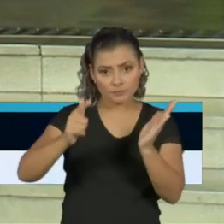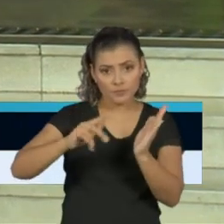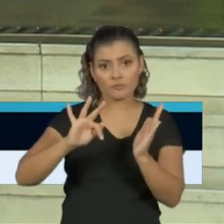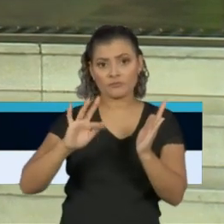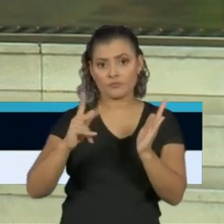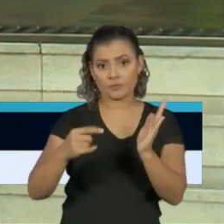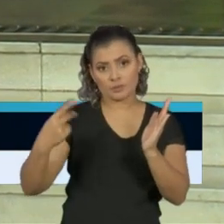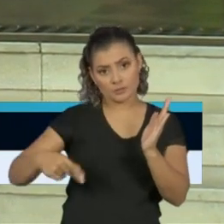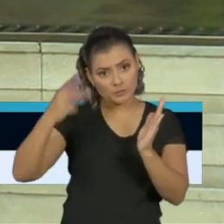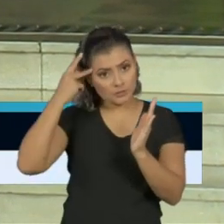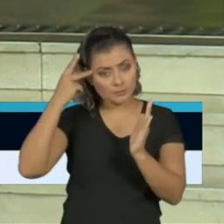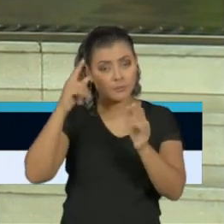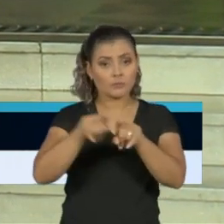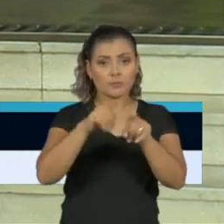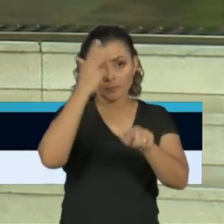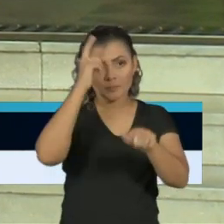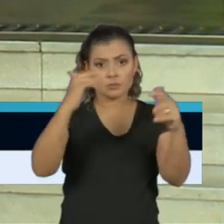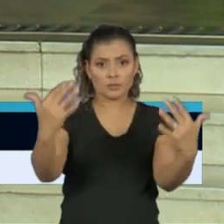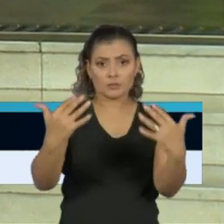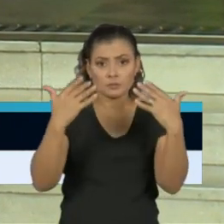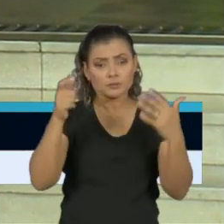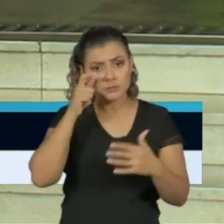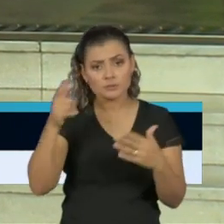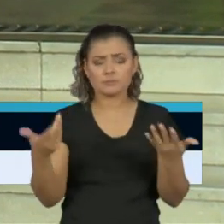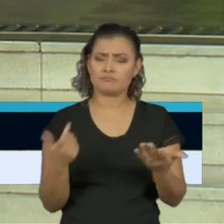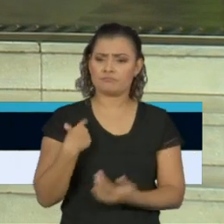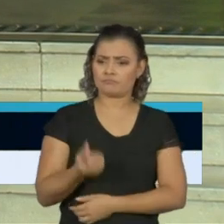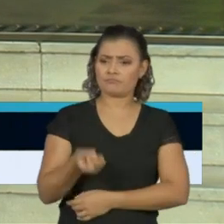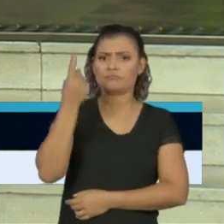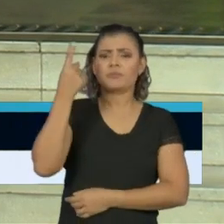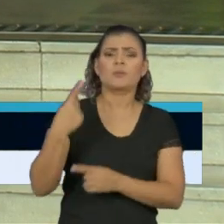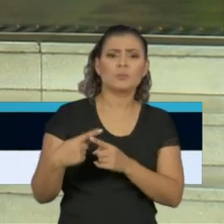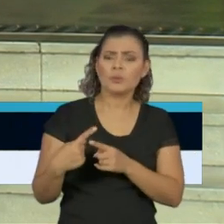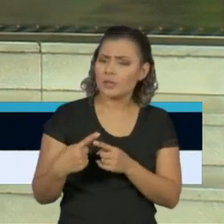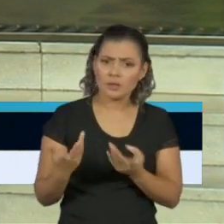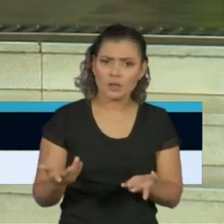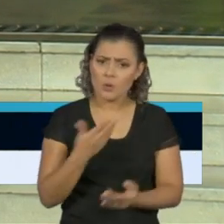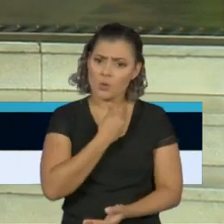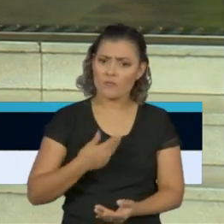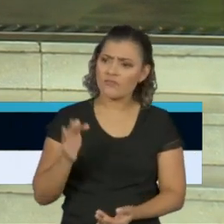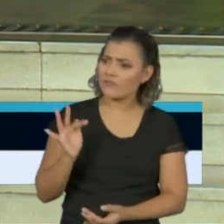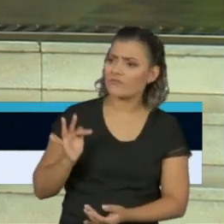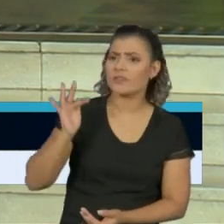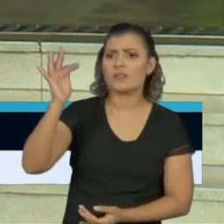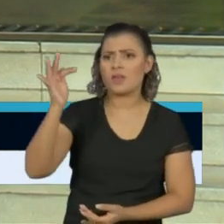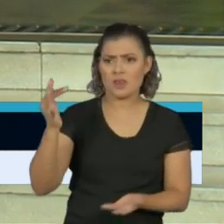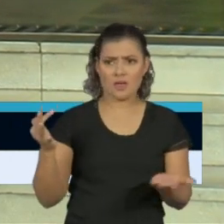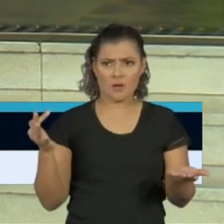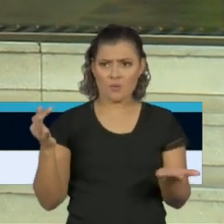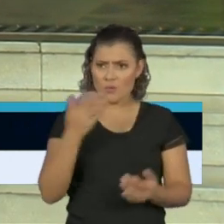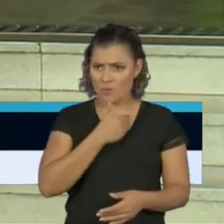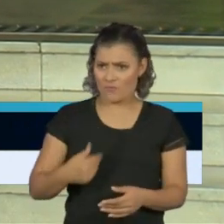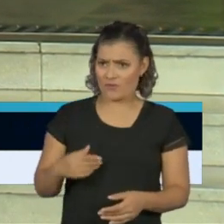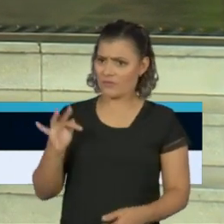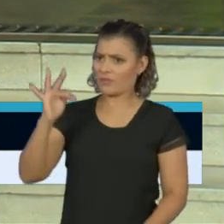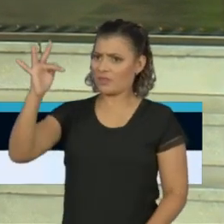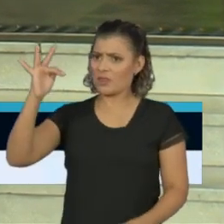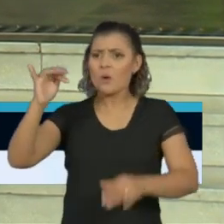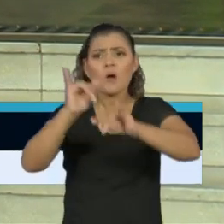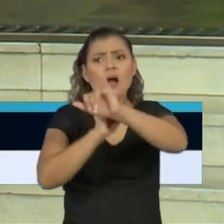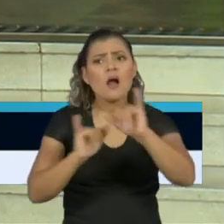Paulo e aos que estão nos assistindo aqui, a minha estranheza, o fato de que o governo federal não faz uma